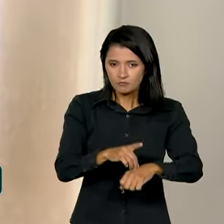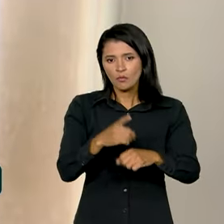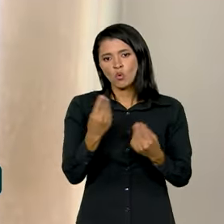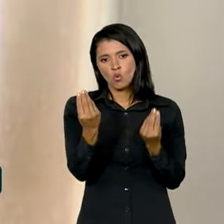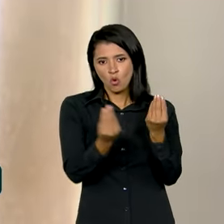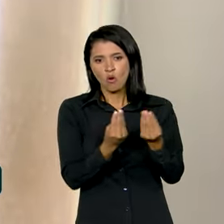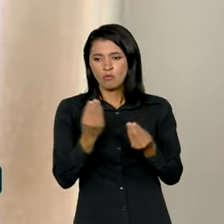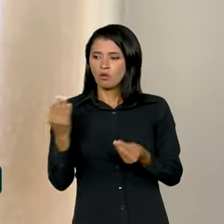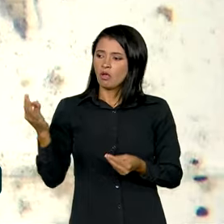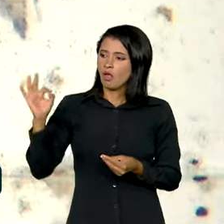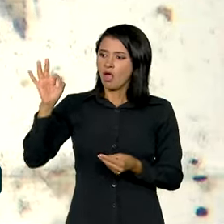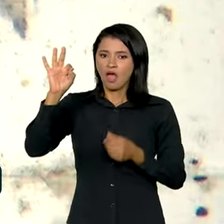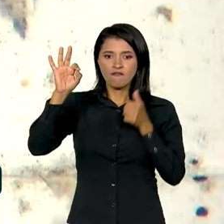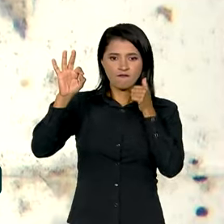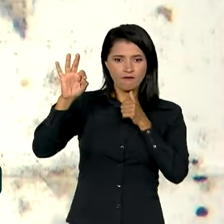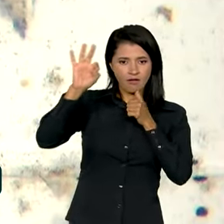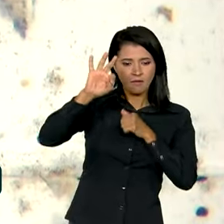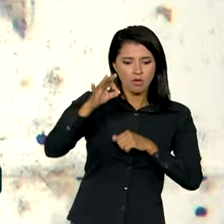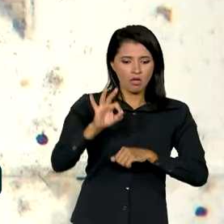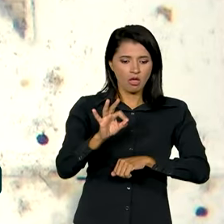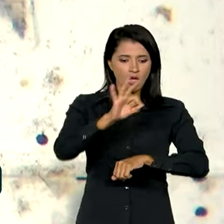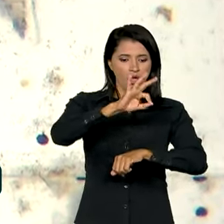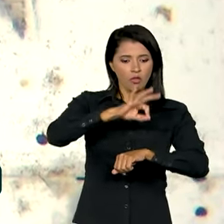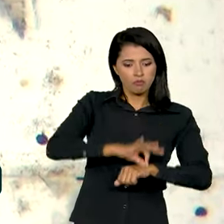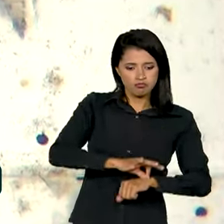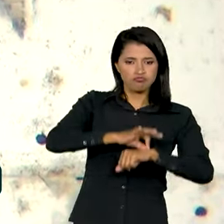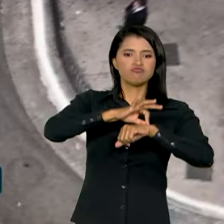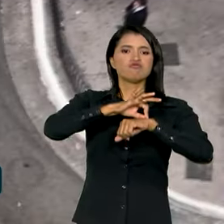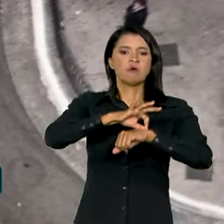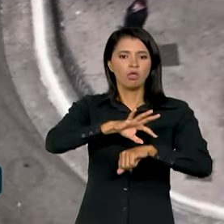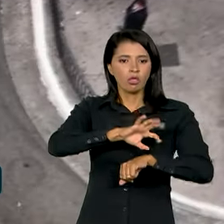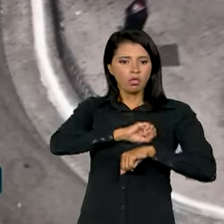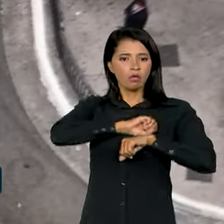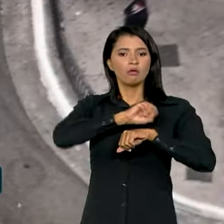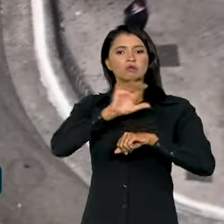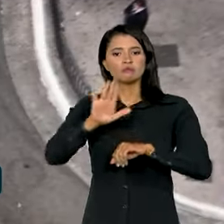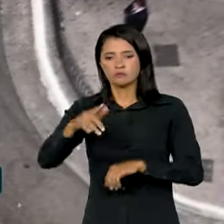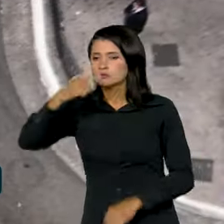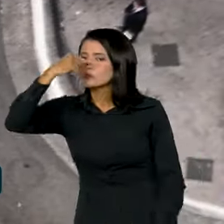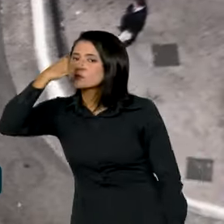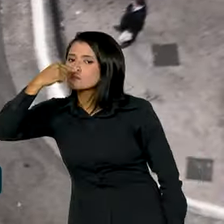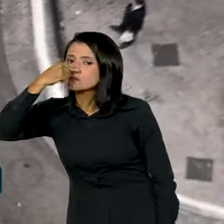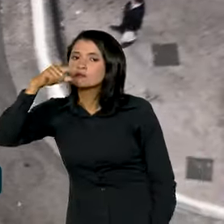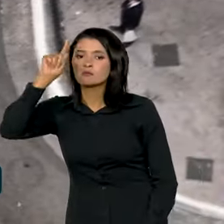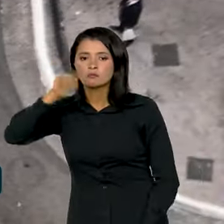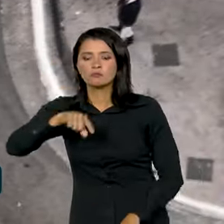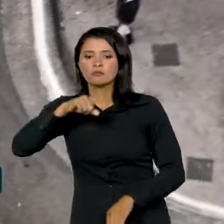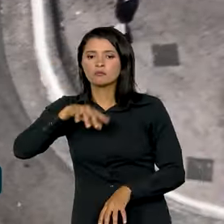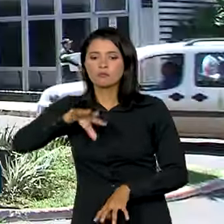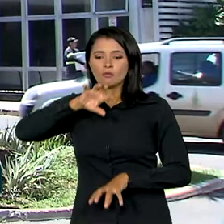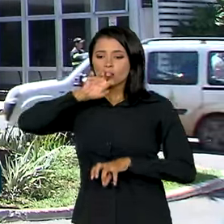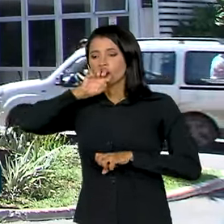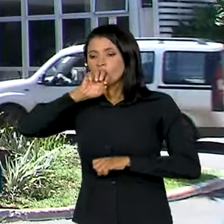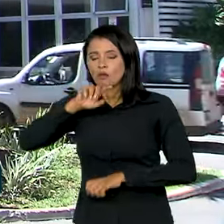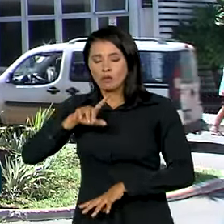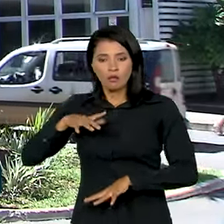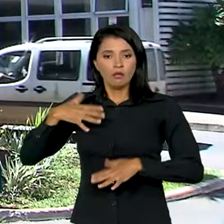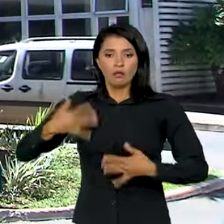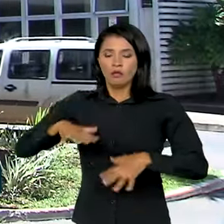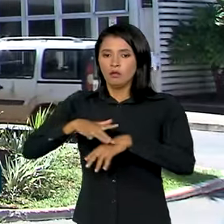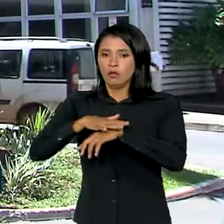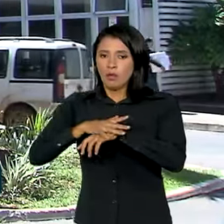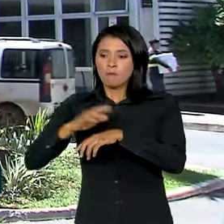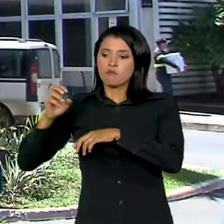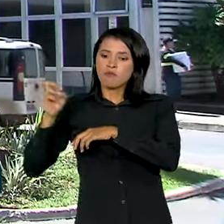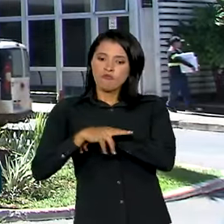meio da picada da fêmea do mosquito aeds egipte já a gripe é uma infecção respiratória causada pelo